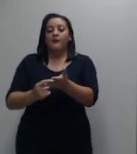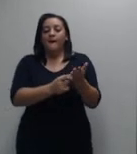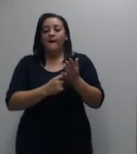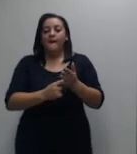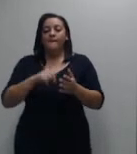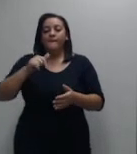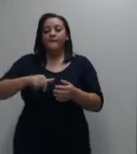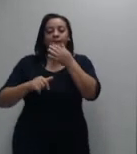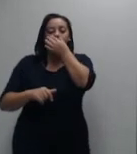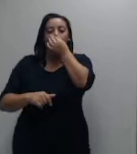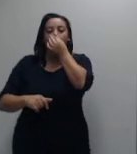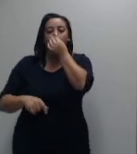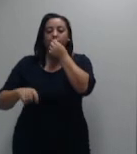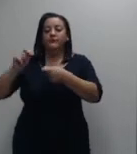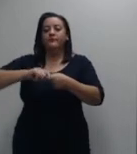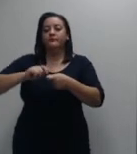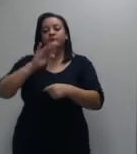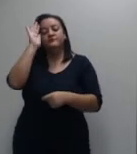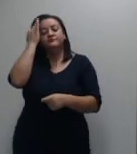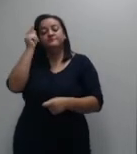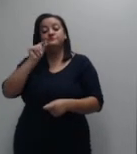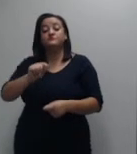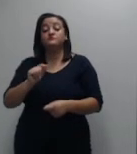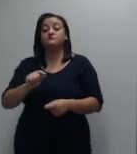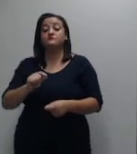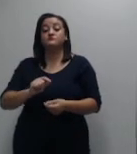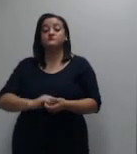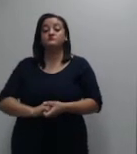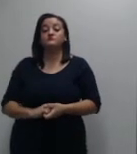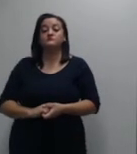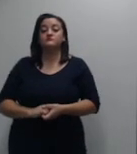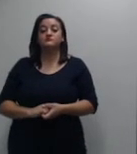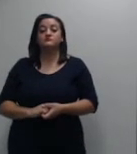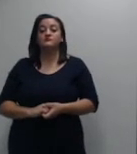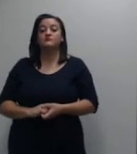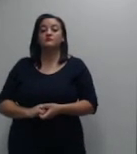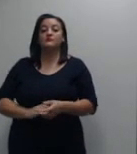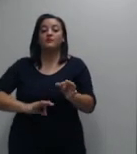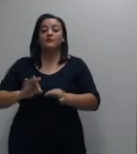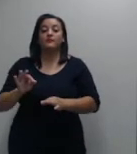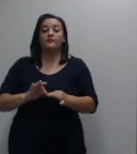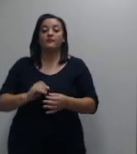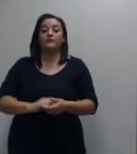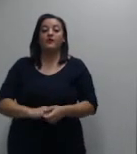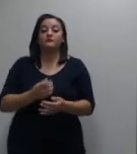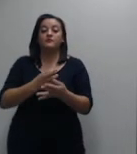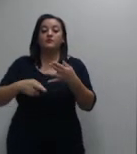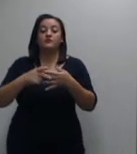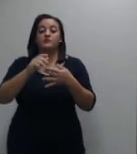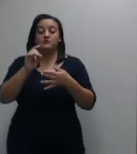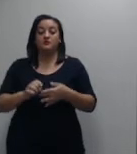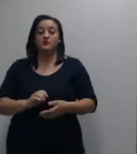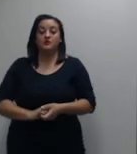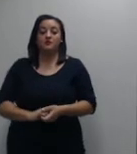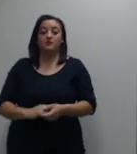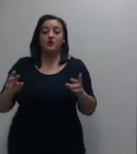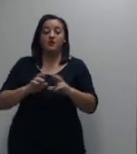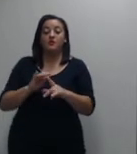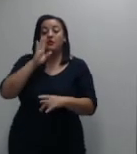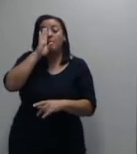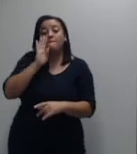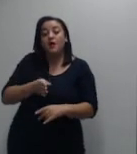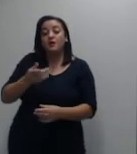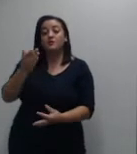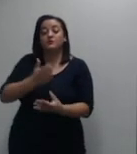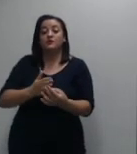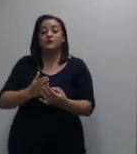embargado ele entende que o provimento do recurso especial da brazolio quanto ao mérito do processo